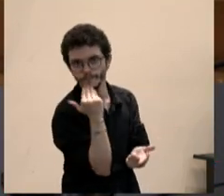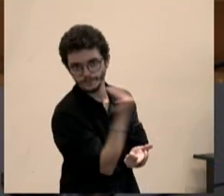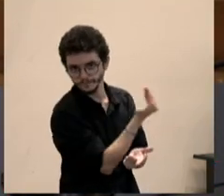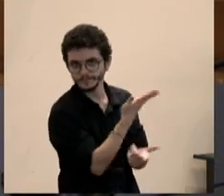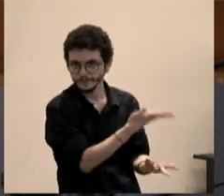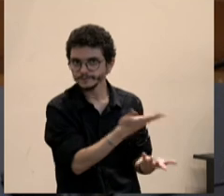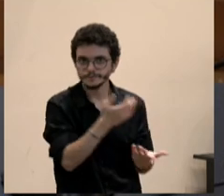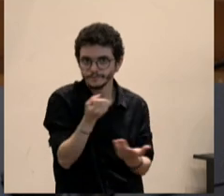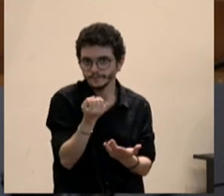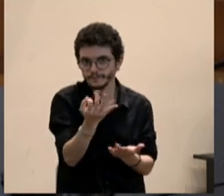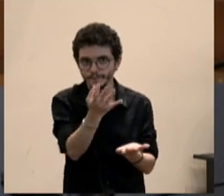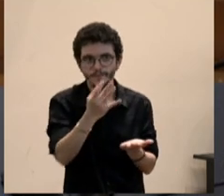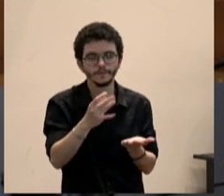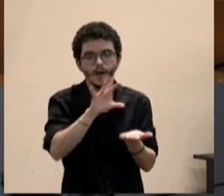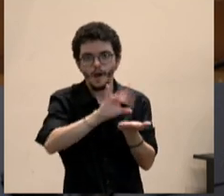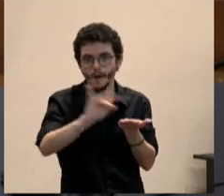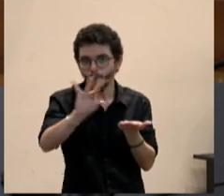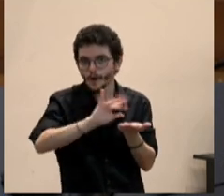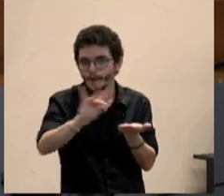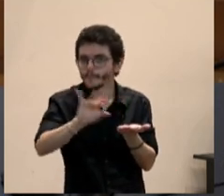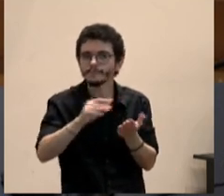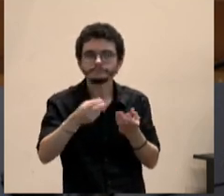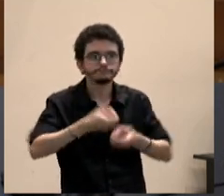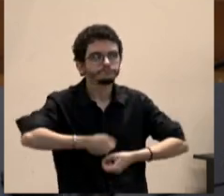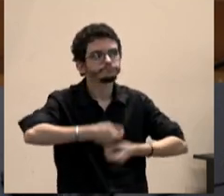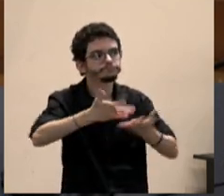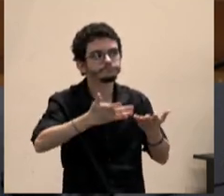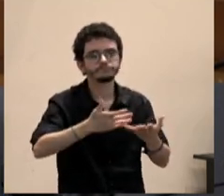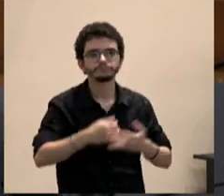com umas cópias aqui para distribuir